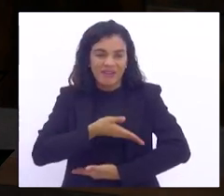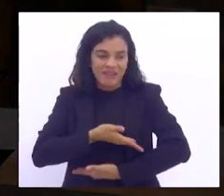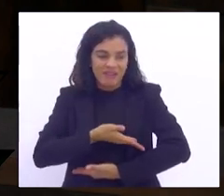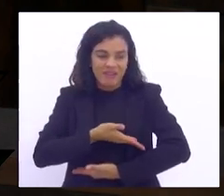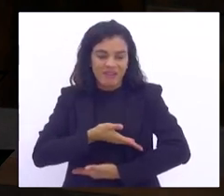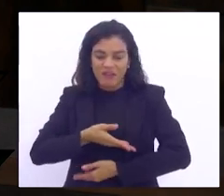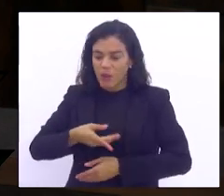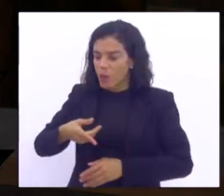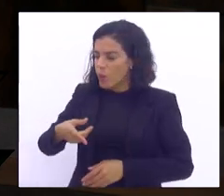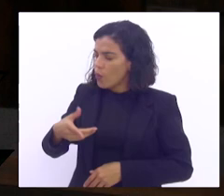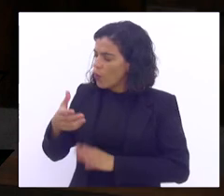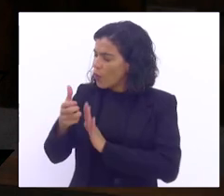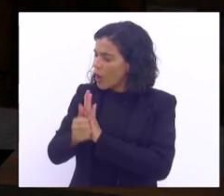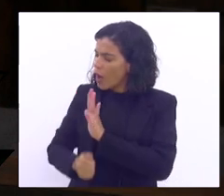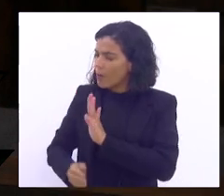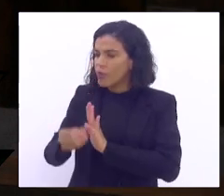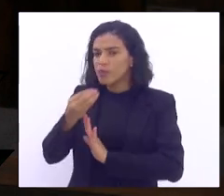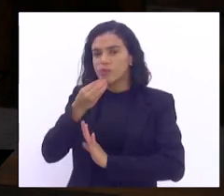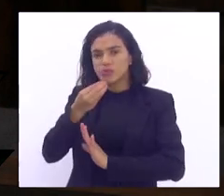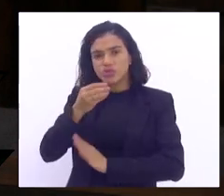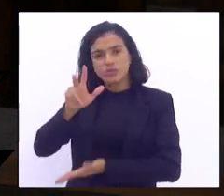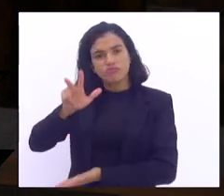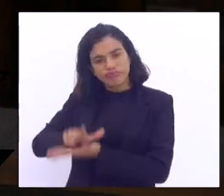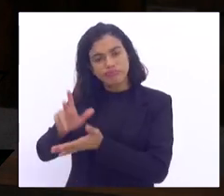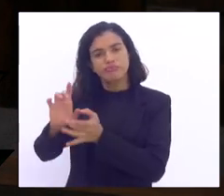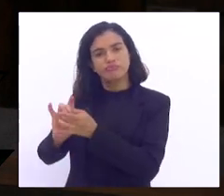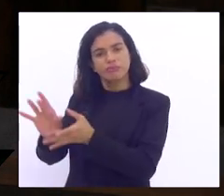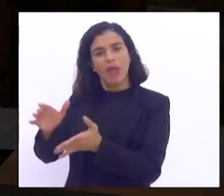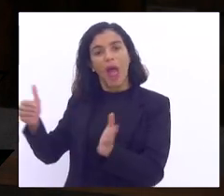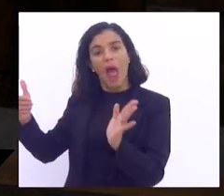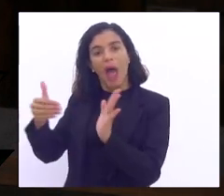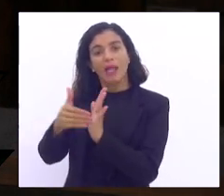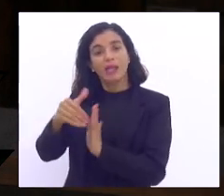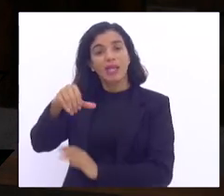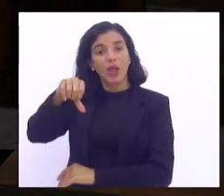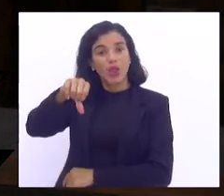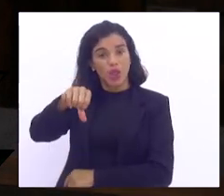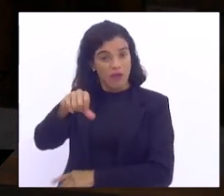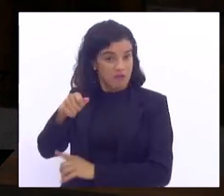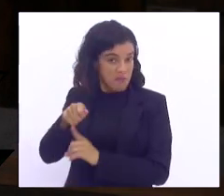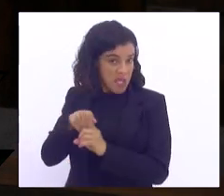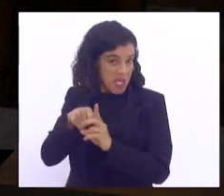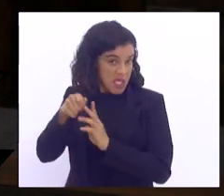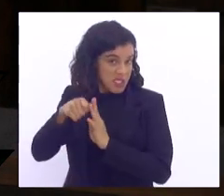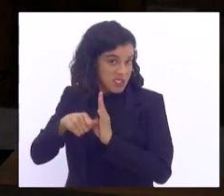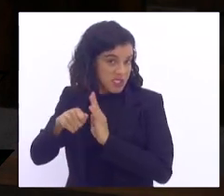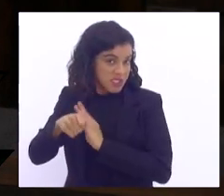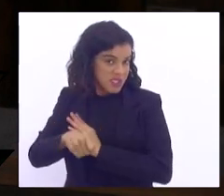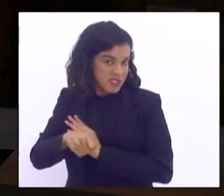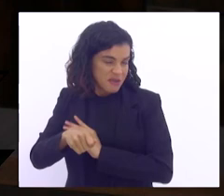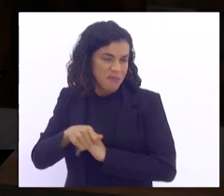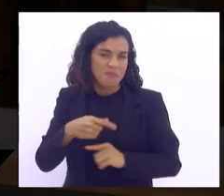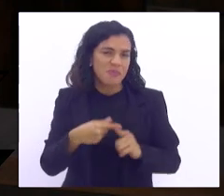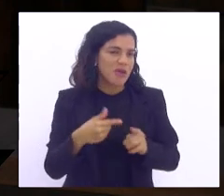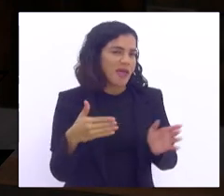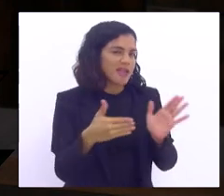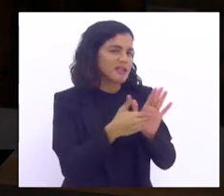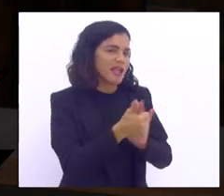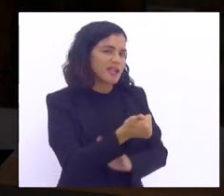o aborto deveria ser legalizado até o 9º mês, e não só até a 12ª